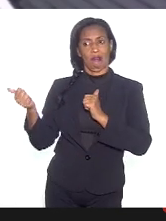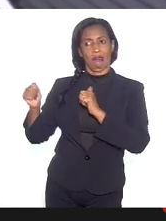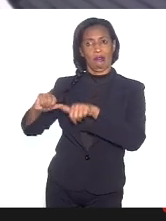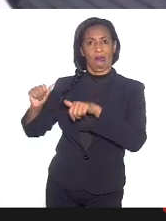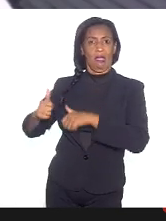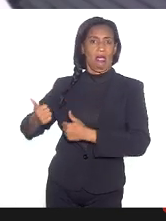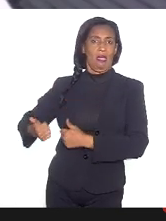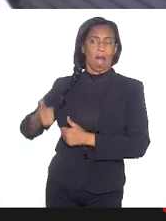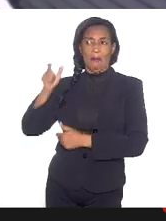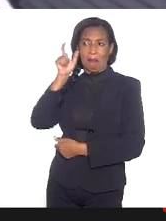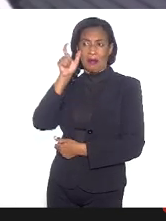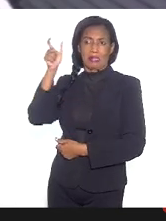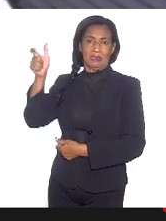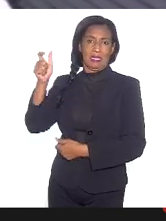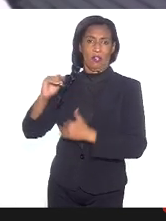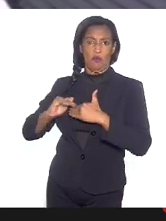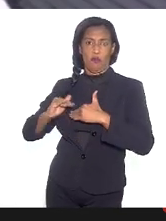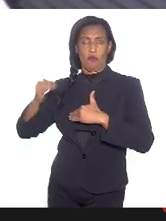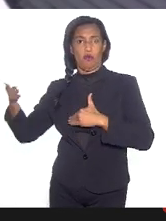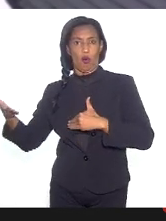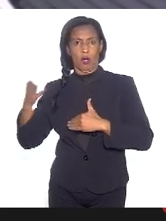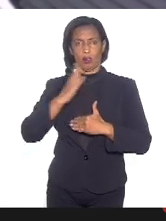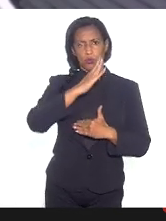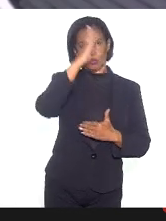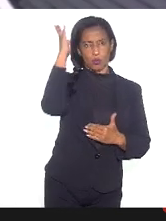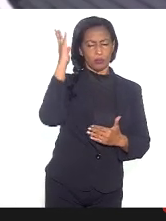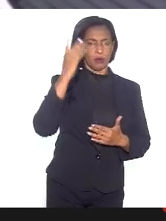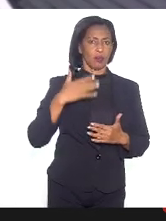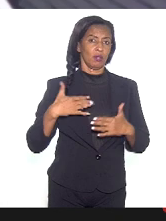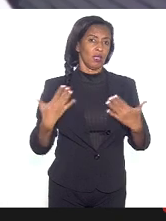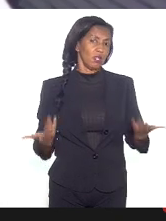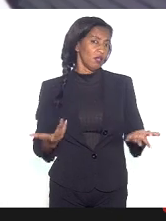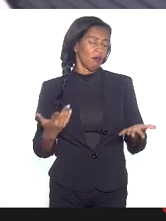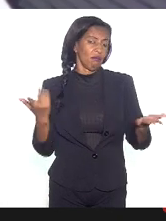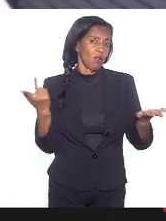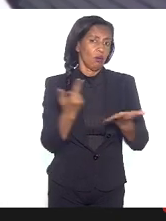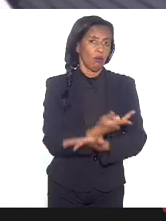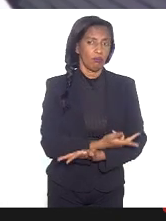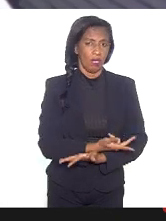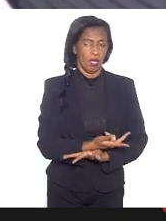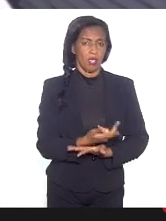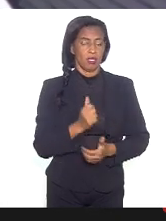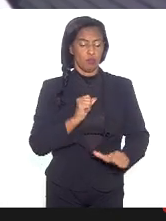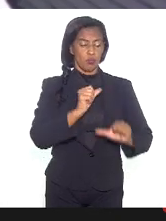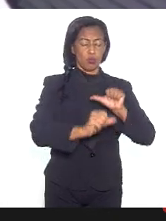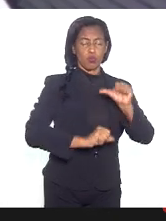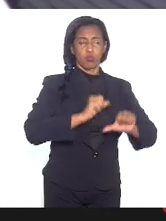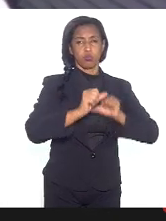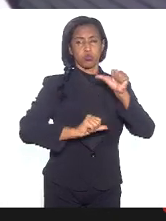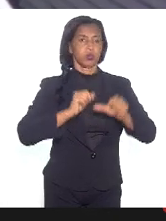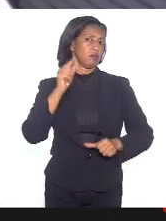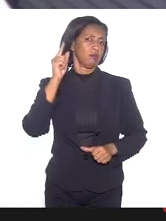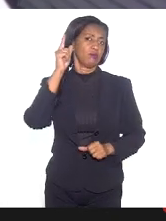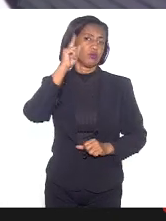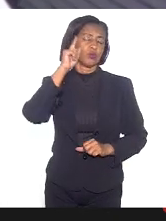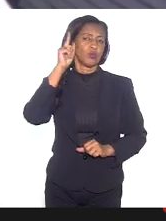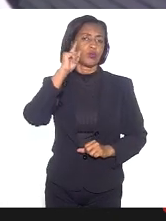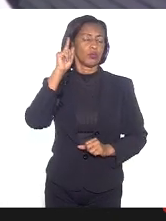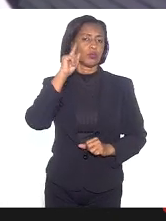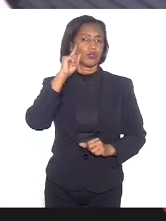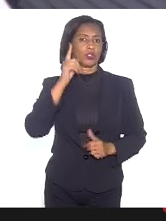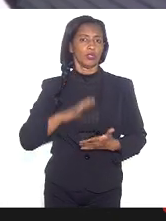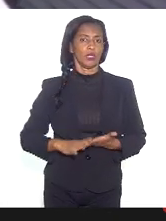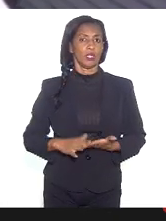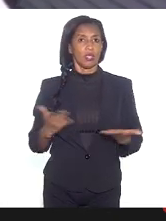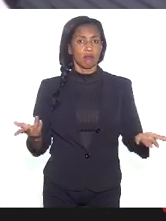mais interessante fora da corporação. Então, isso é coisa que muda todos os dias, né? E que